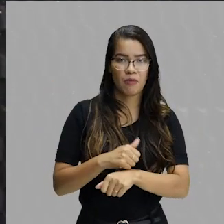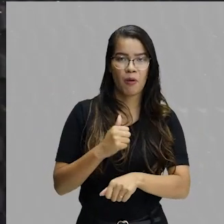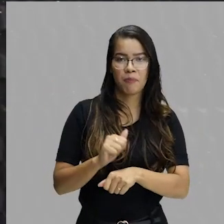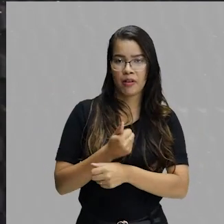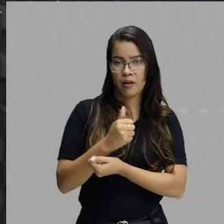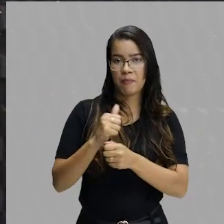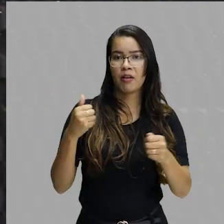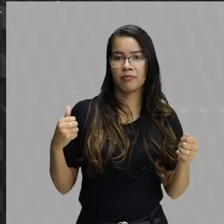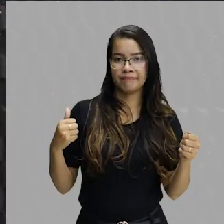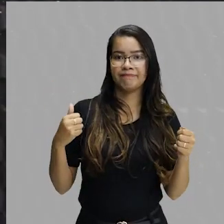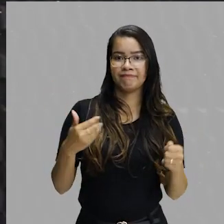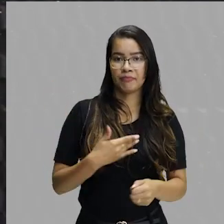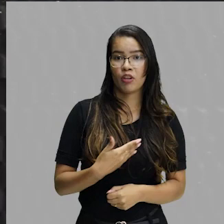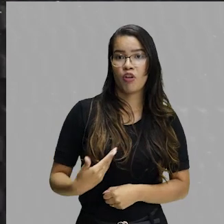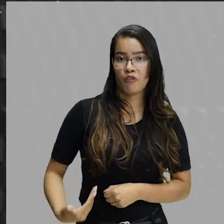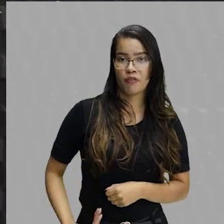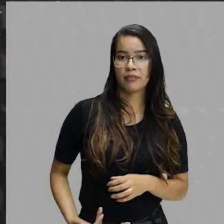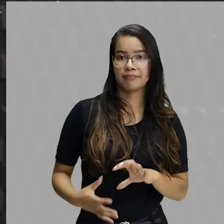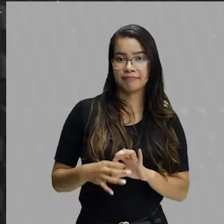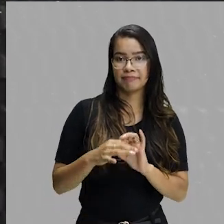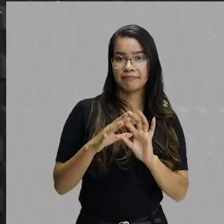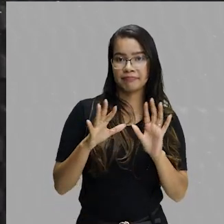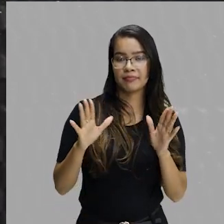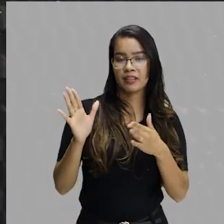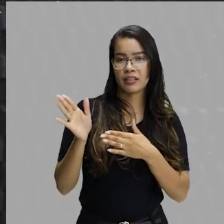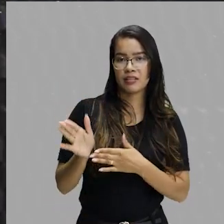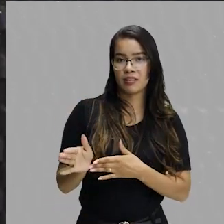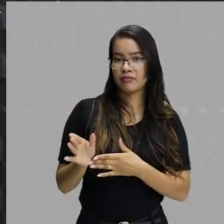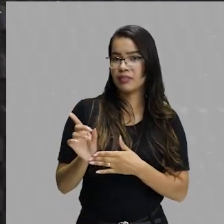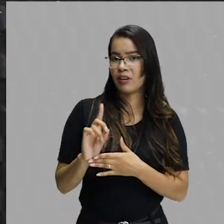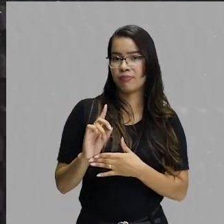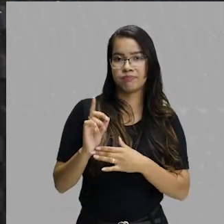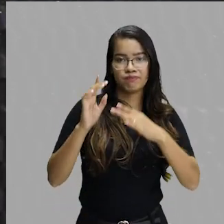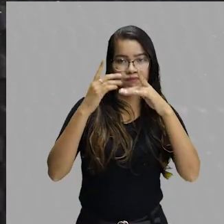Os governos liberais que estavam ali não estavam conseguindo resolver.